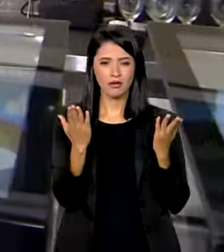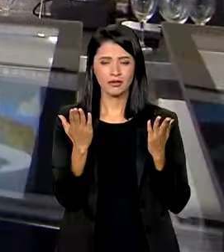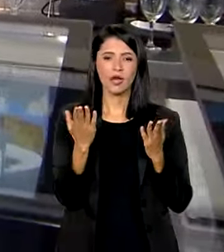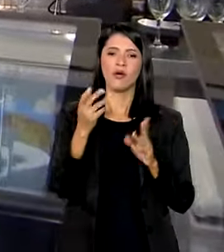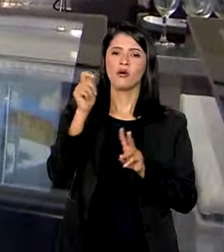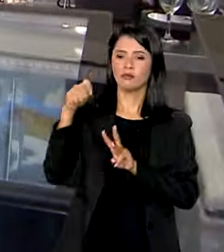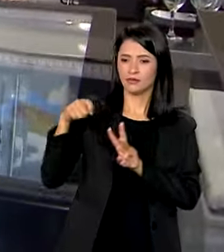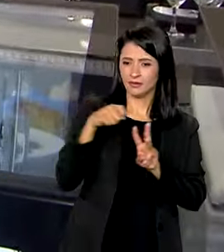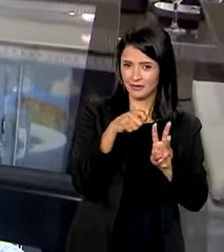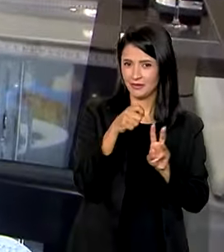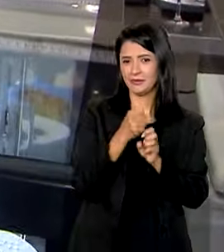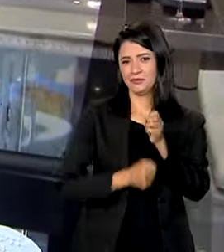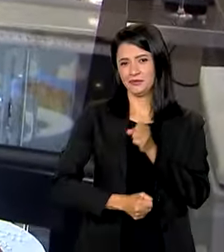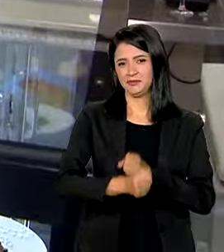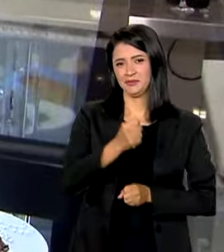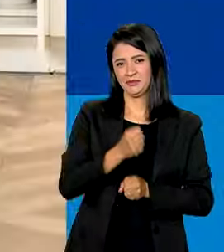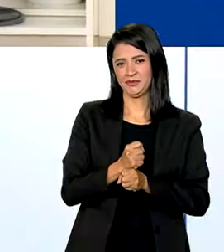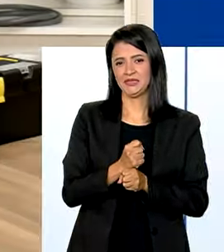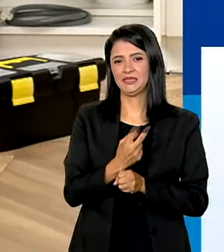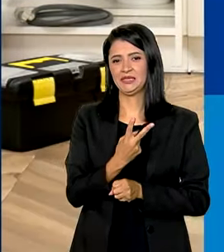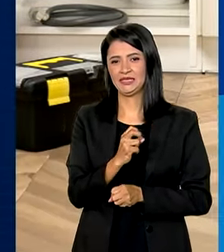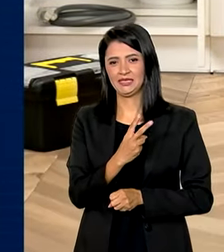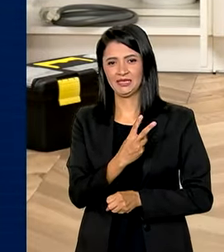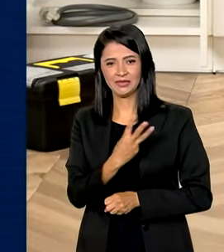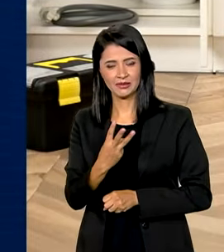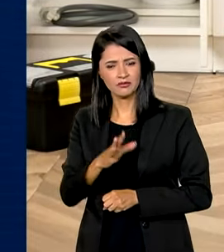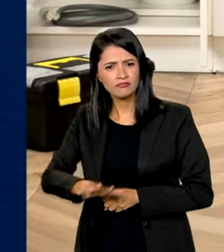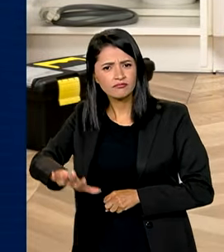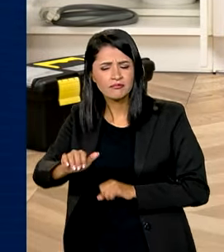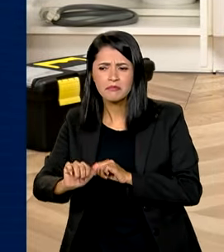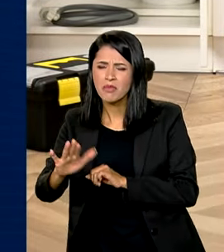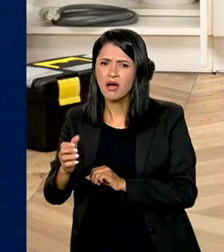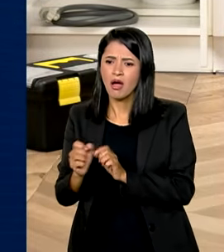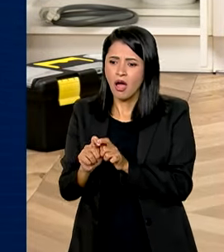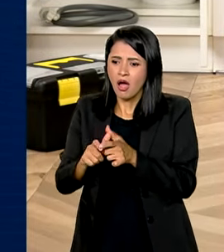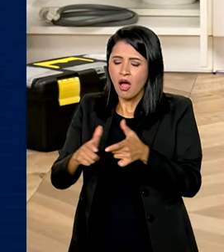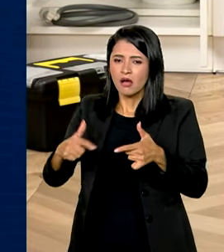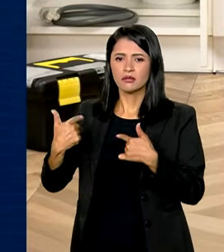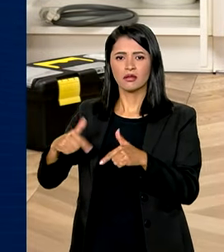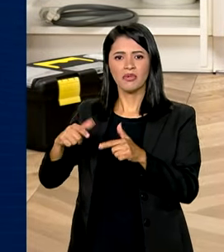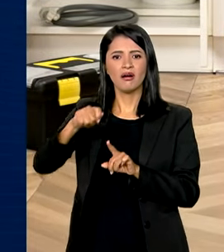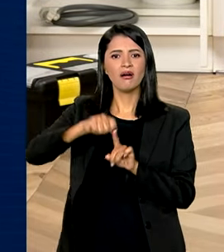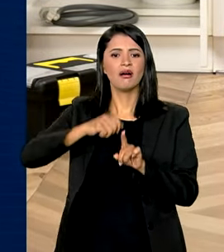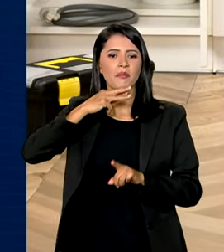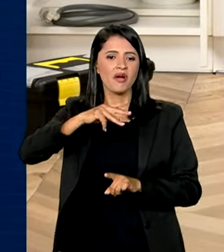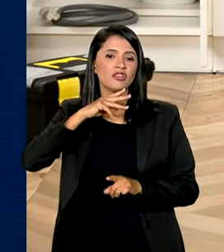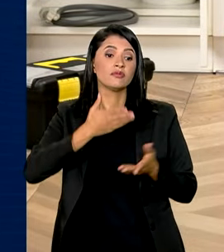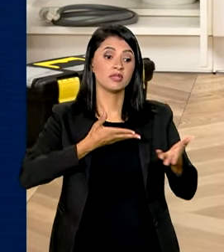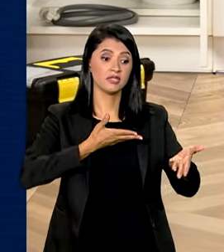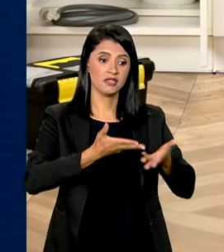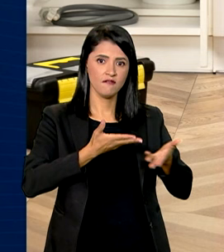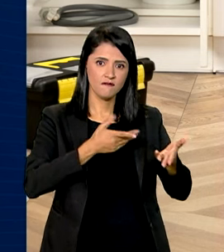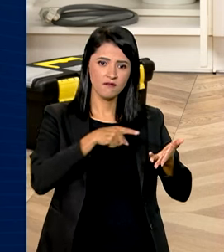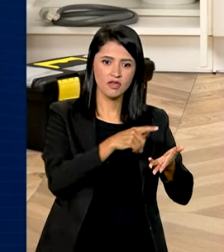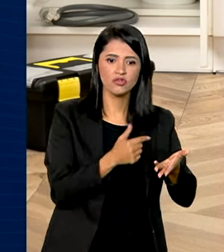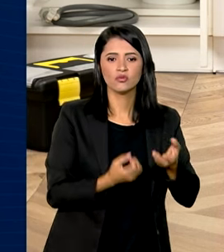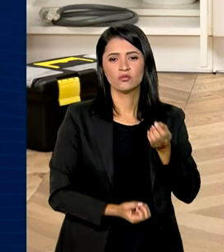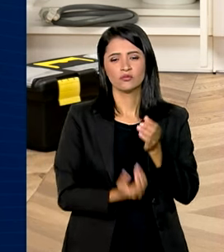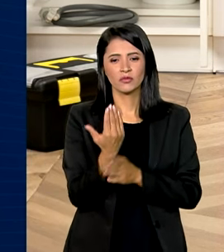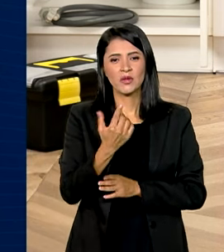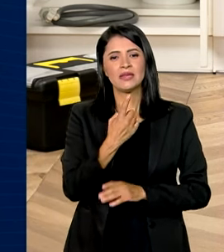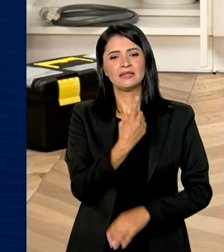três primeiros meses do ano passado. O setor que mais gerou empregos em março foi o de serviços, com a criação